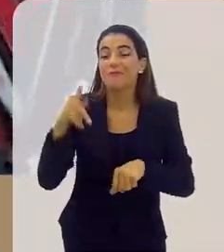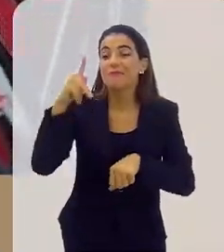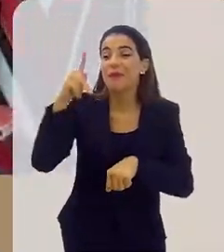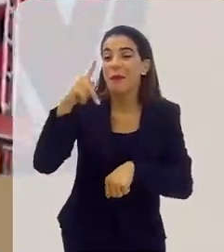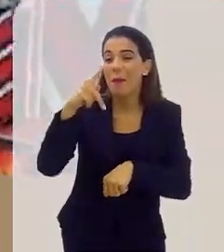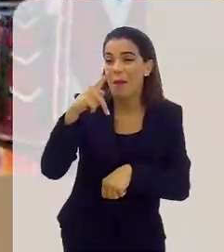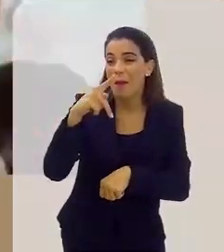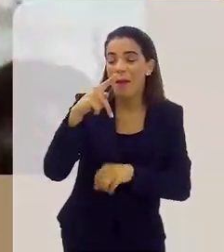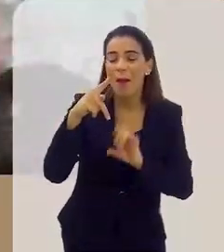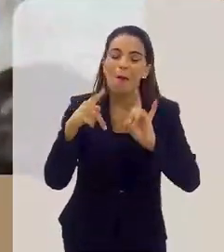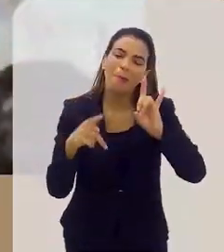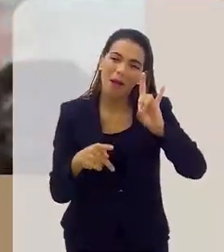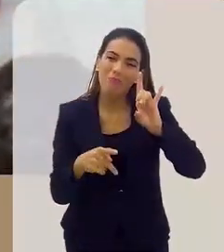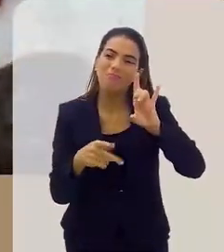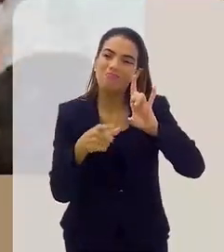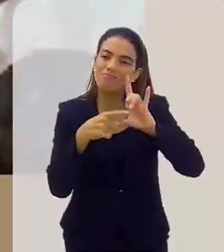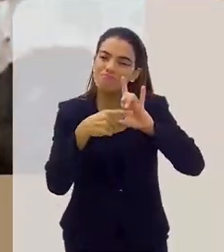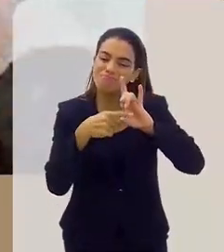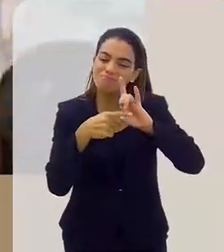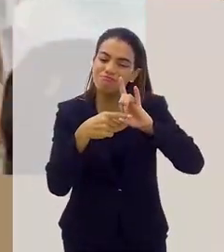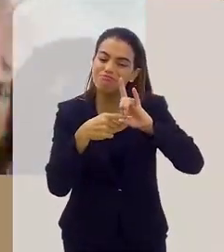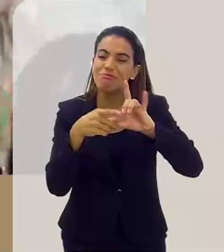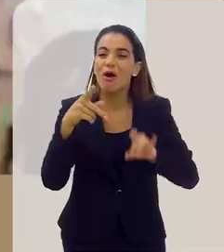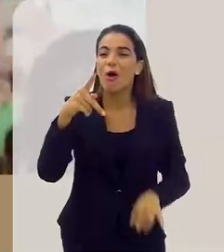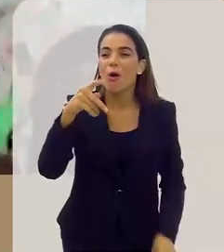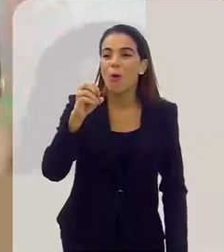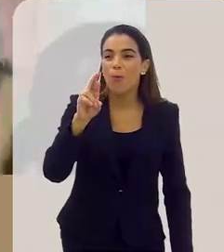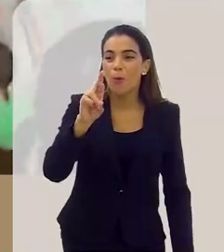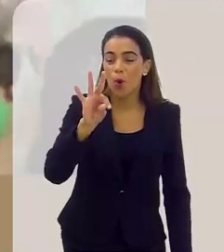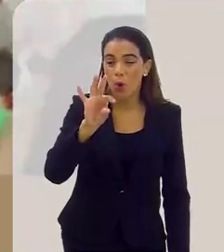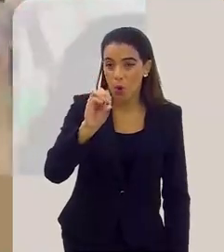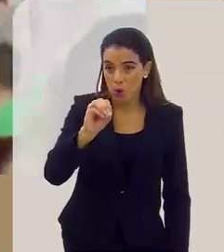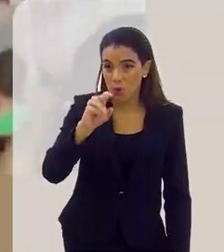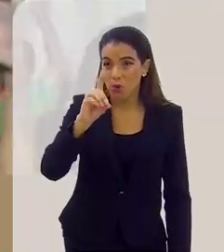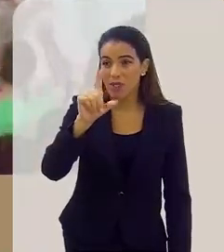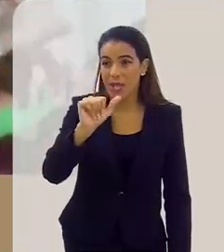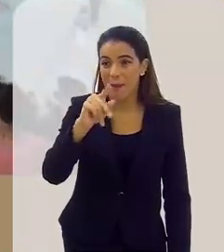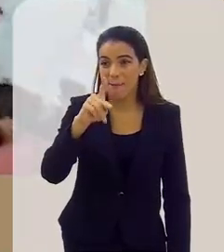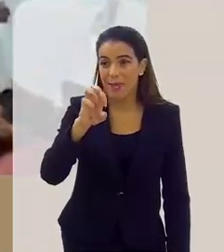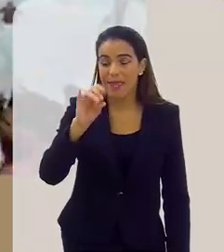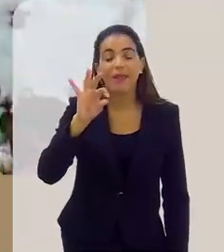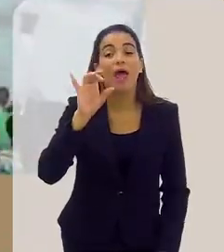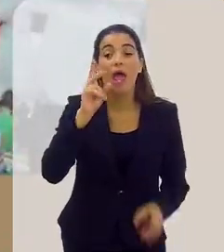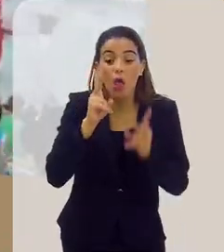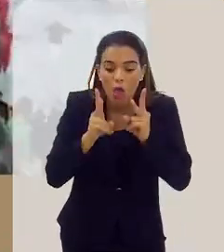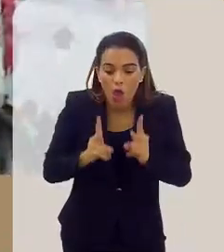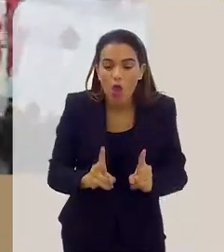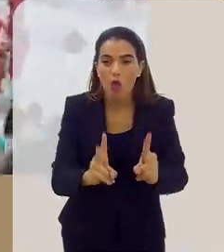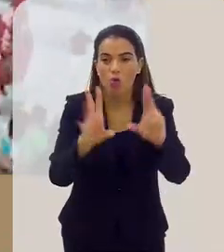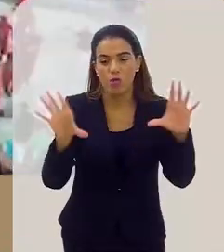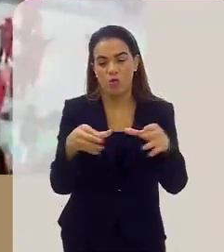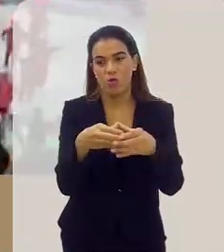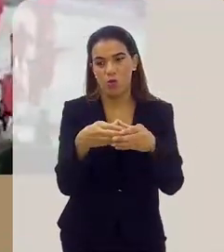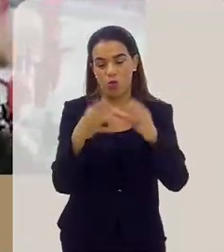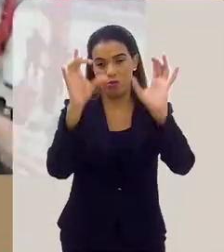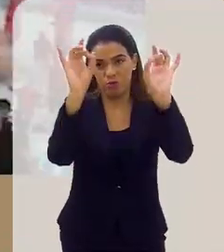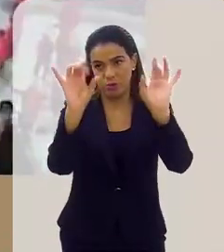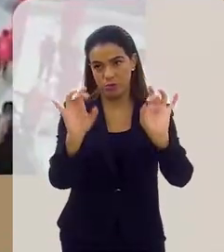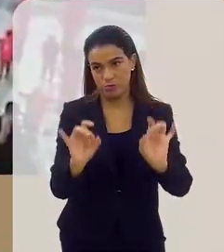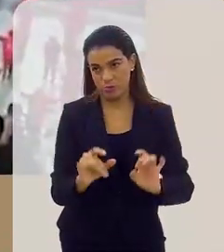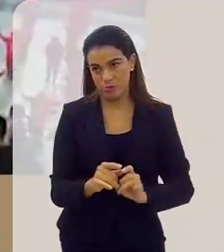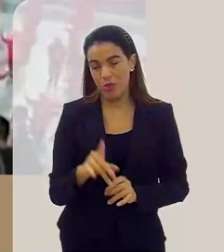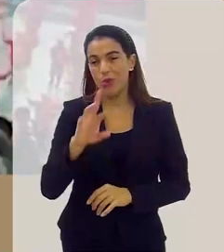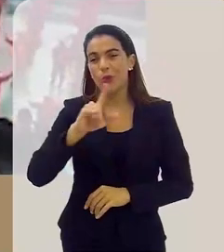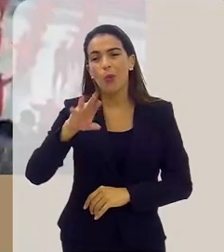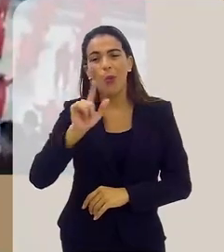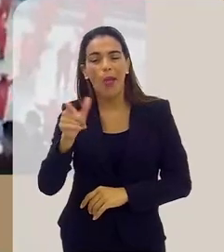para que a Porto da Pedra, agora em 24, se mantenha no grupo, né? Porque o grande desafio não é o plástico, o grande desafio não